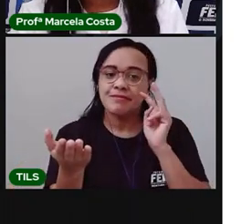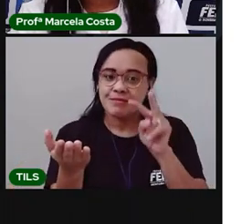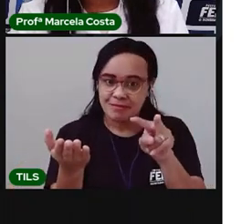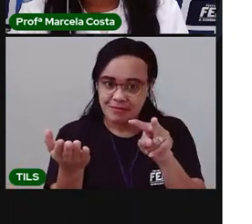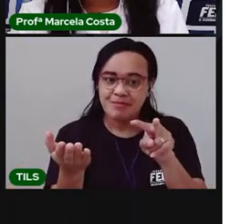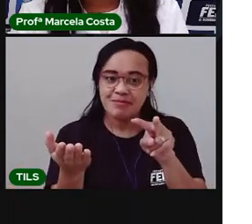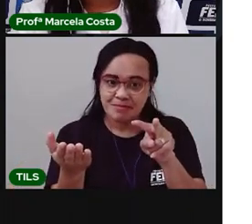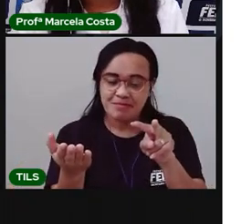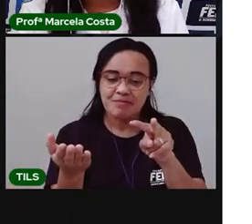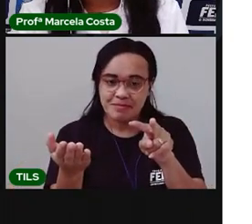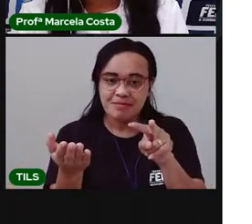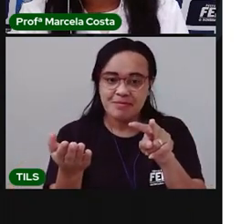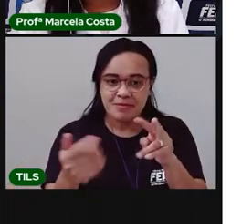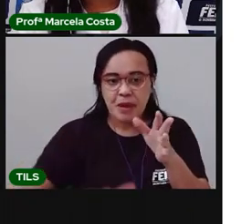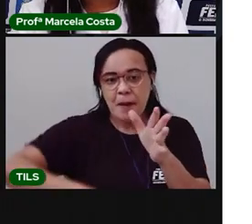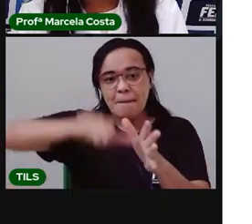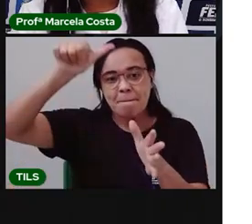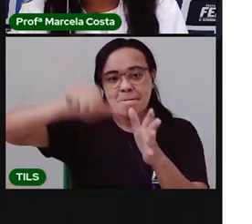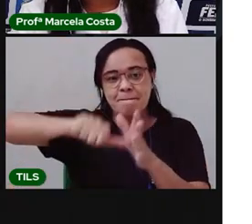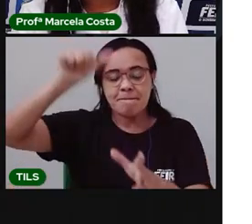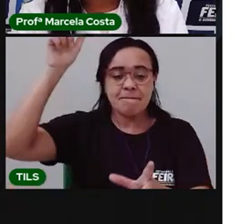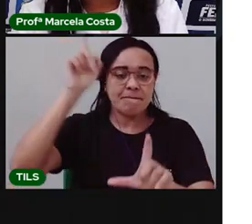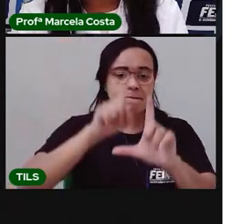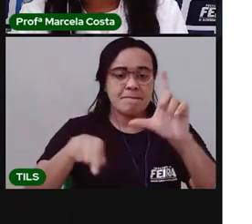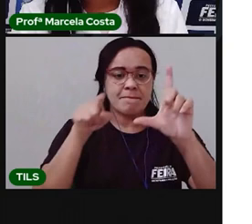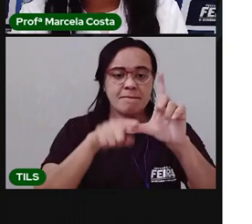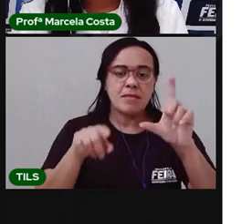Qual é a primeira letra dessa palavra?